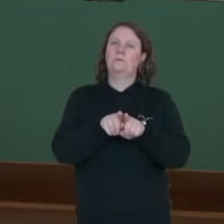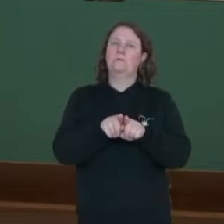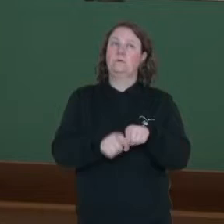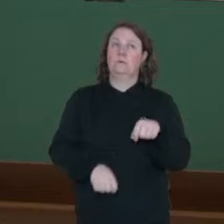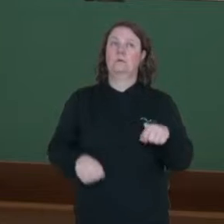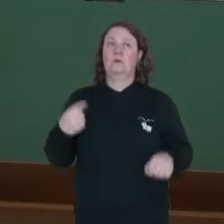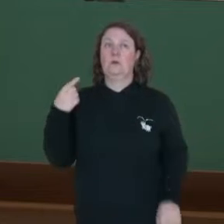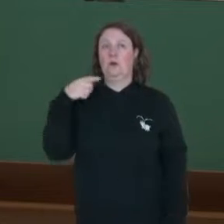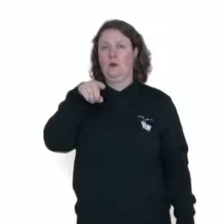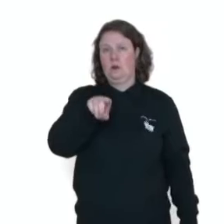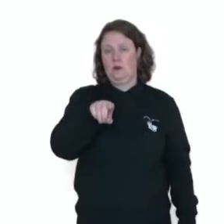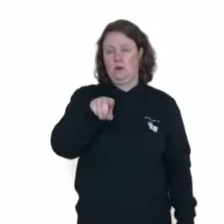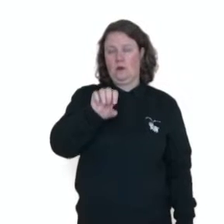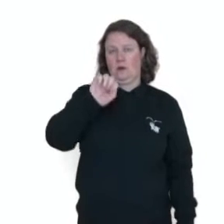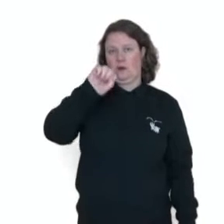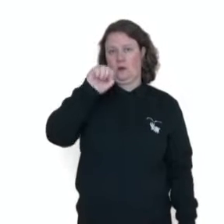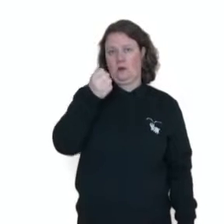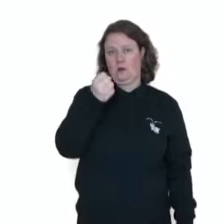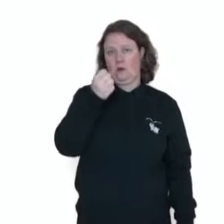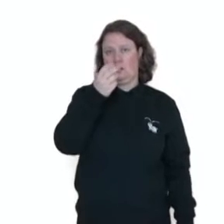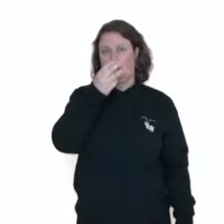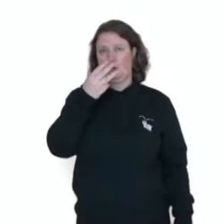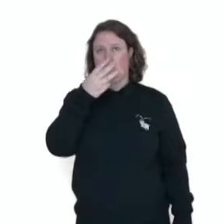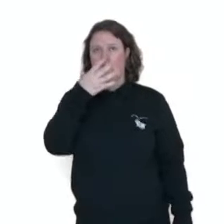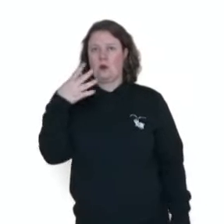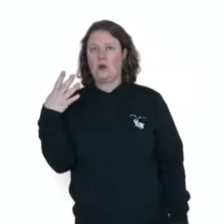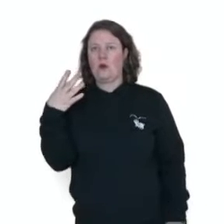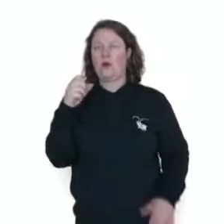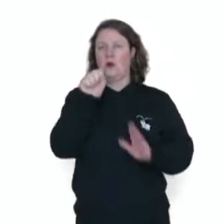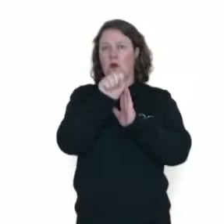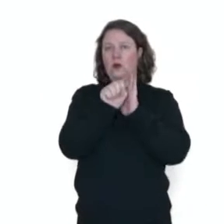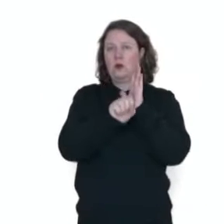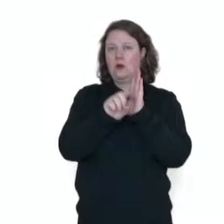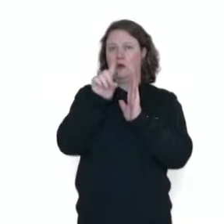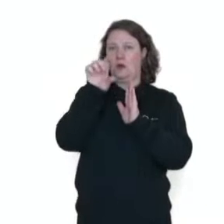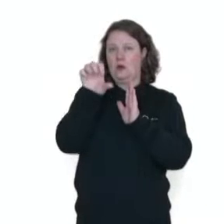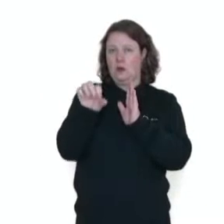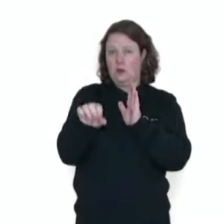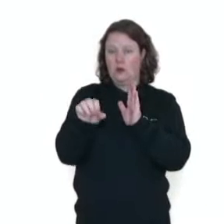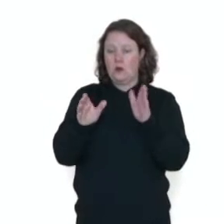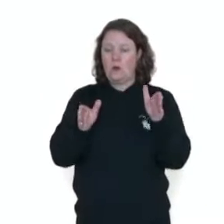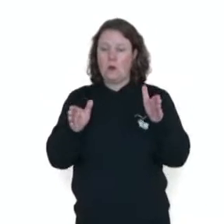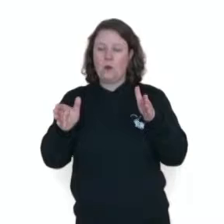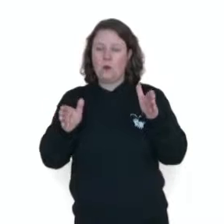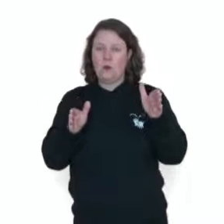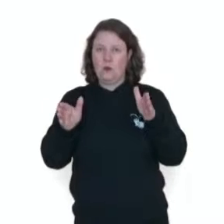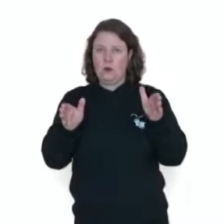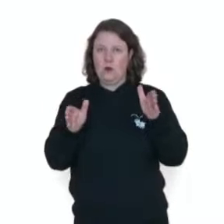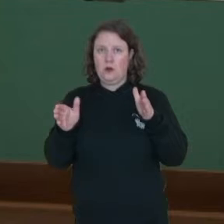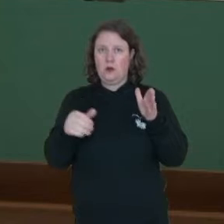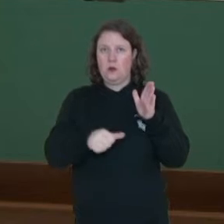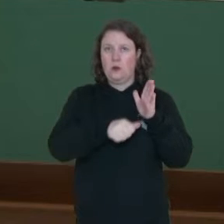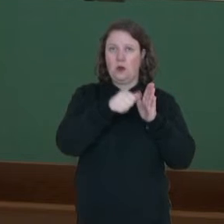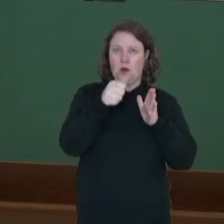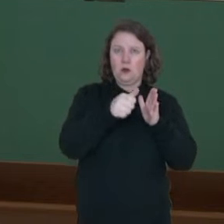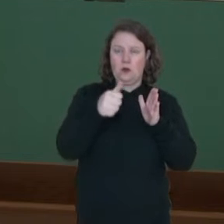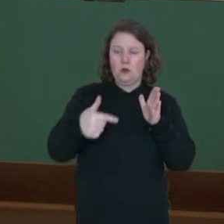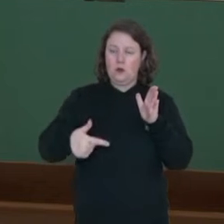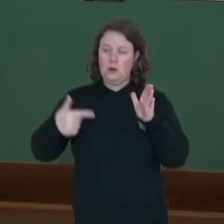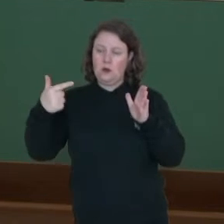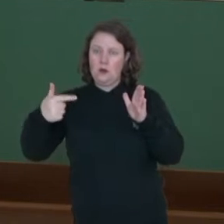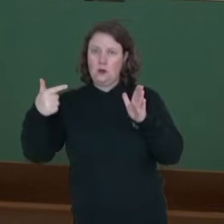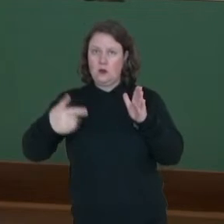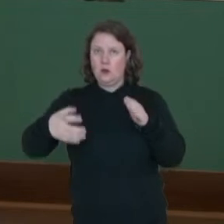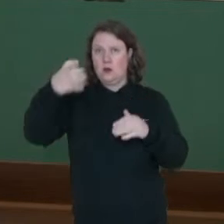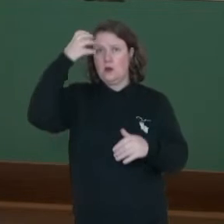Em 1834, portanto, no século XIX, ali no período regencial entre o primeiro e o segundo reinado,